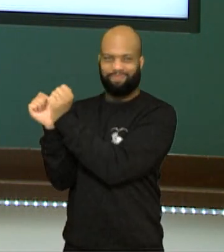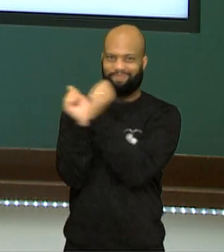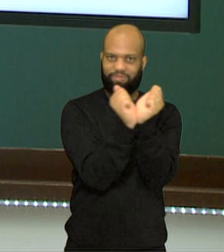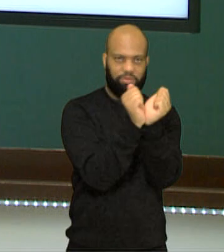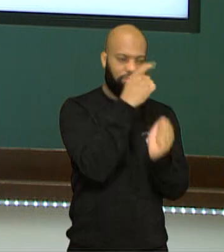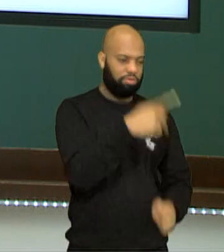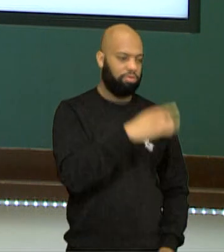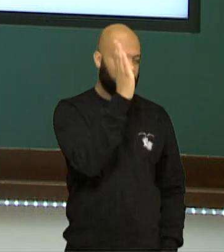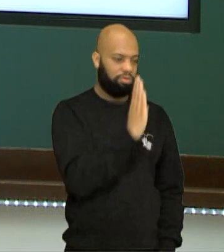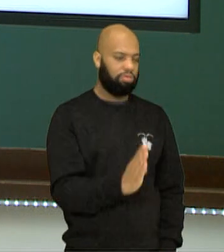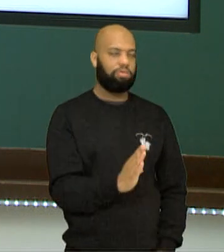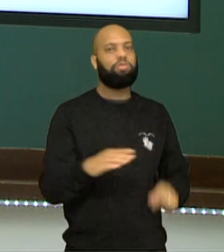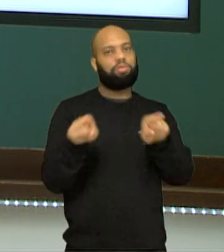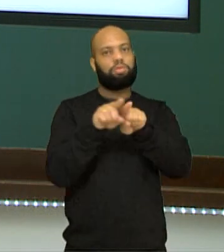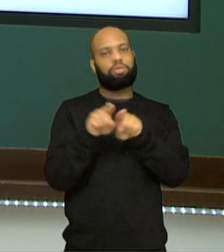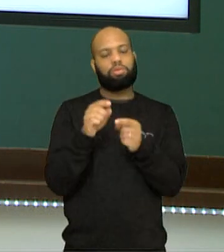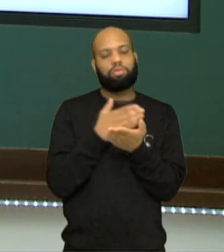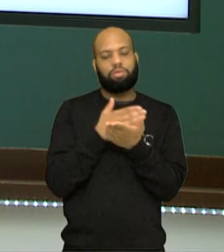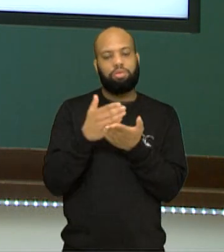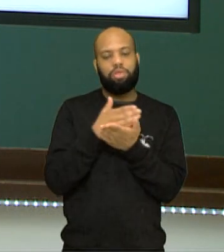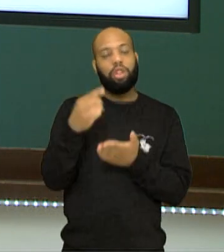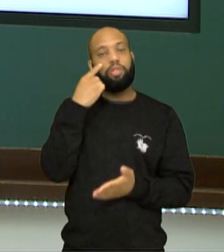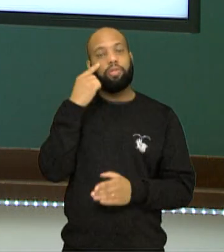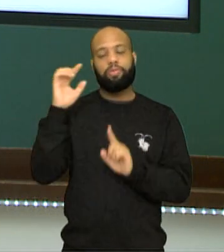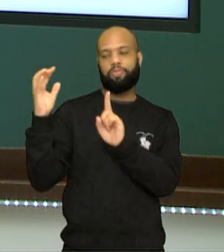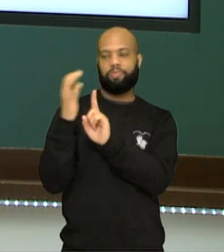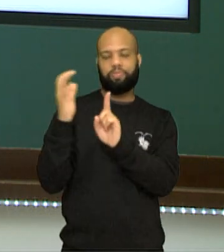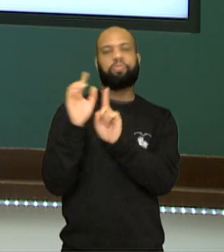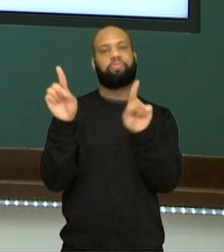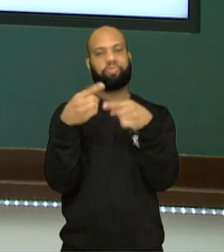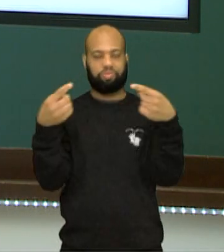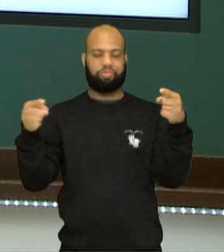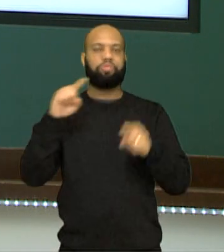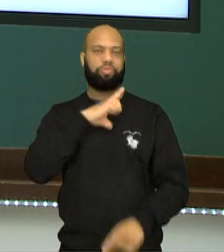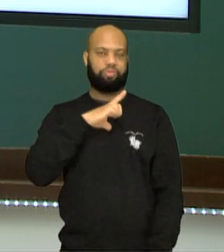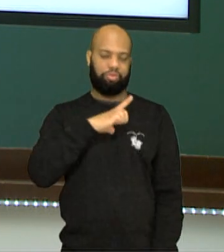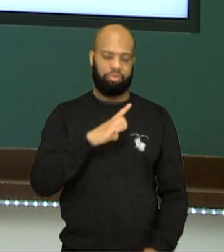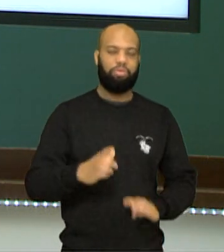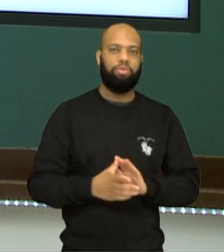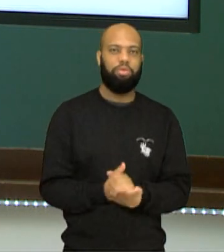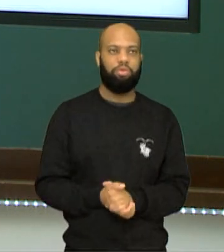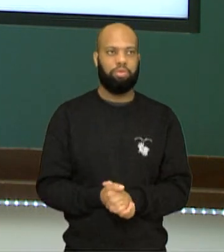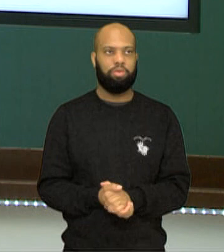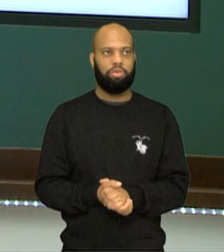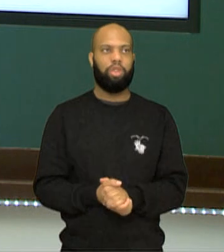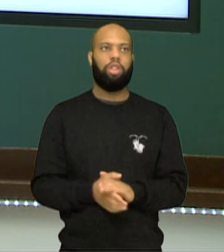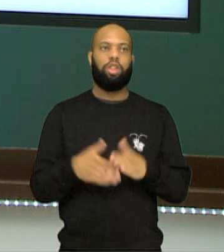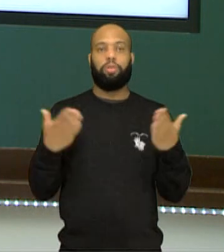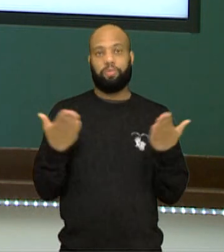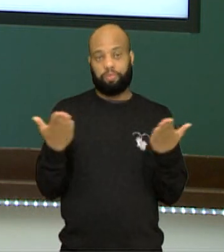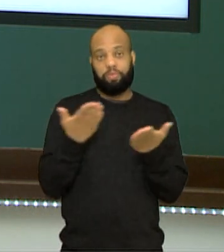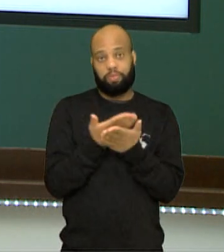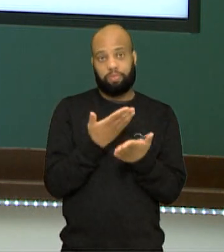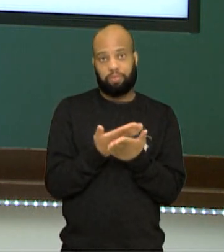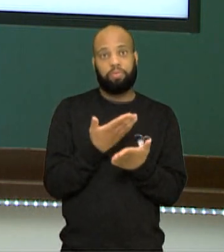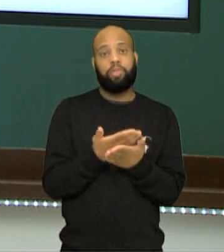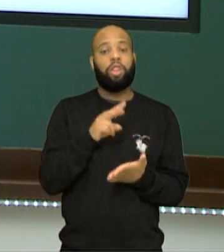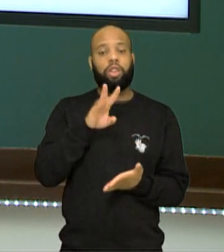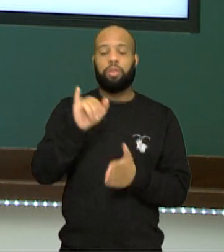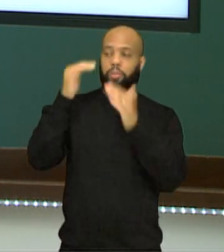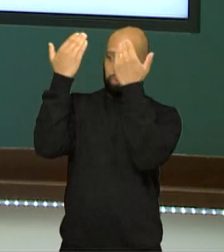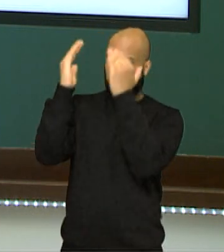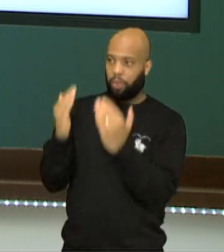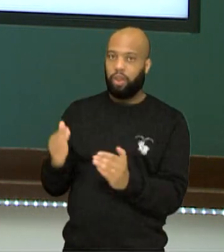começar a buscar essas influências musicais que vieram, né? Então, na aula de hoje, a gente vai